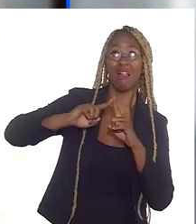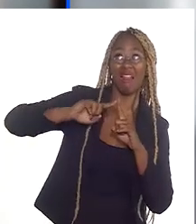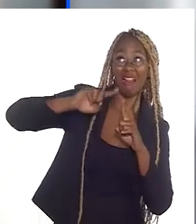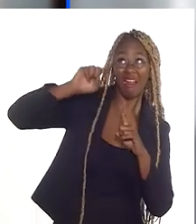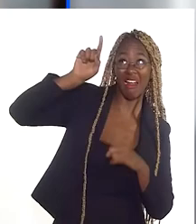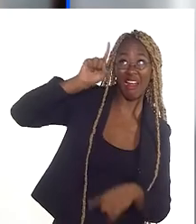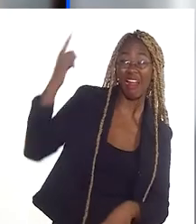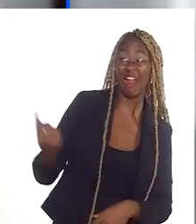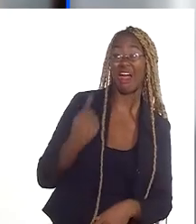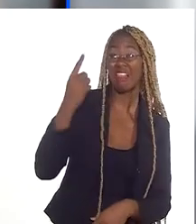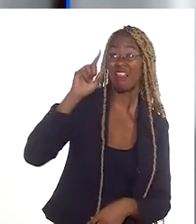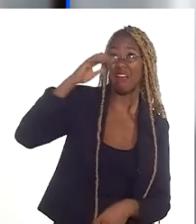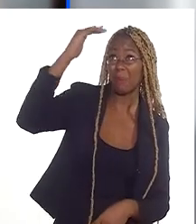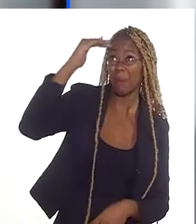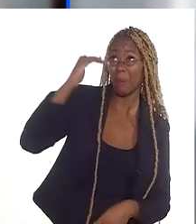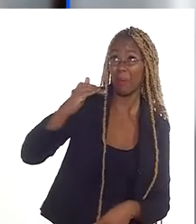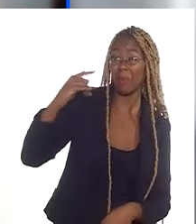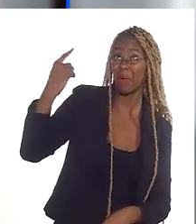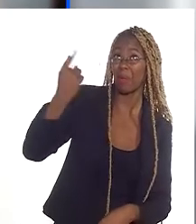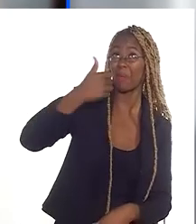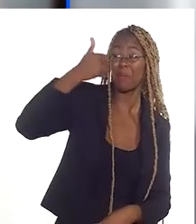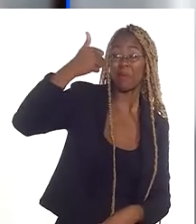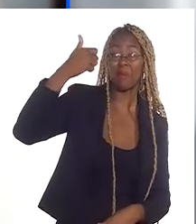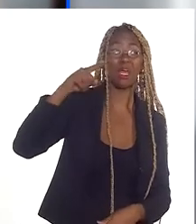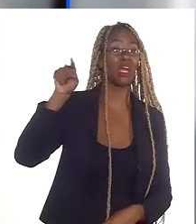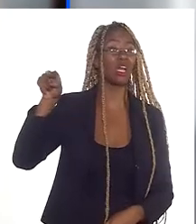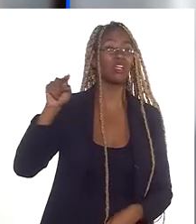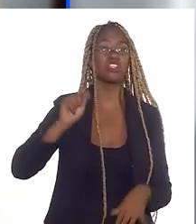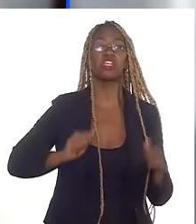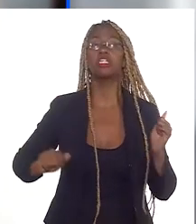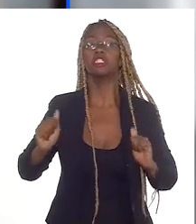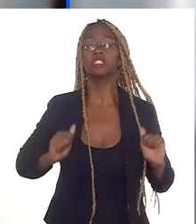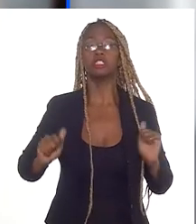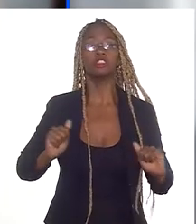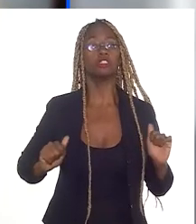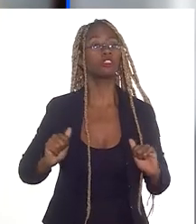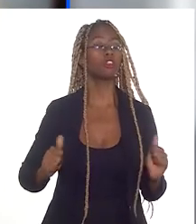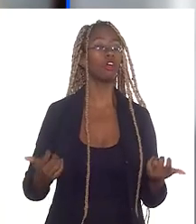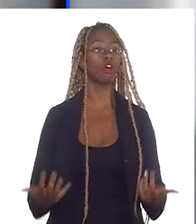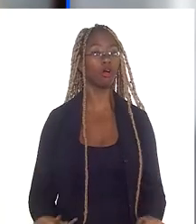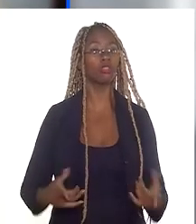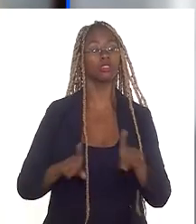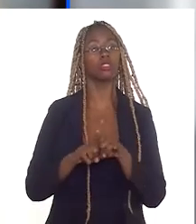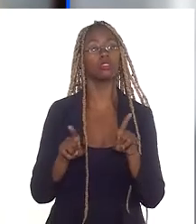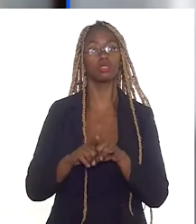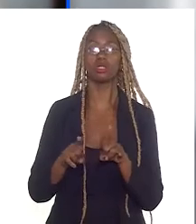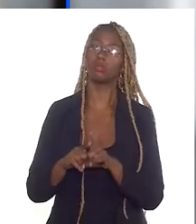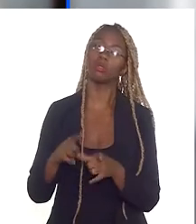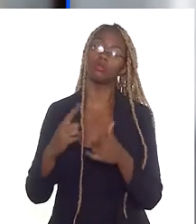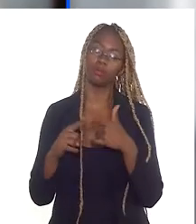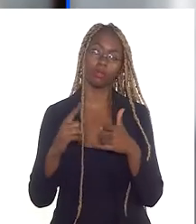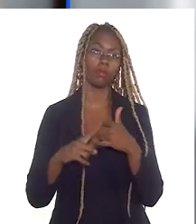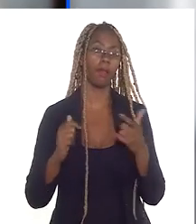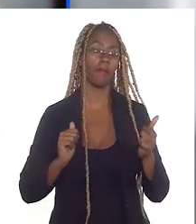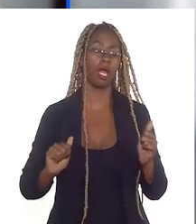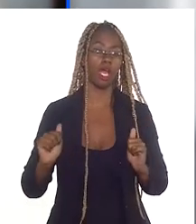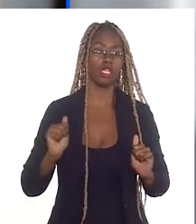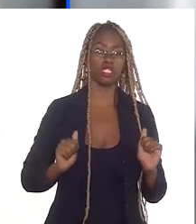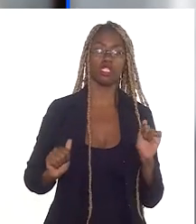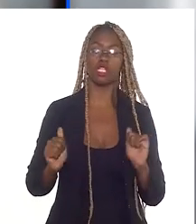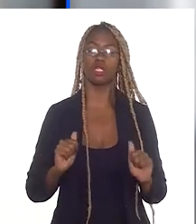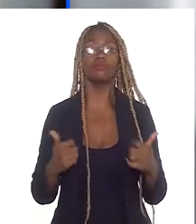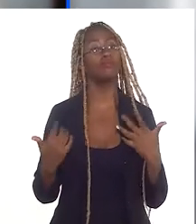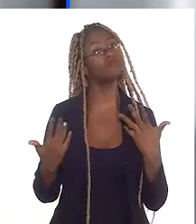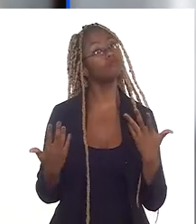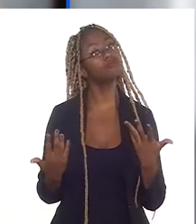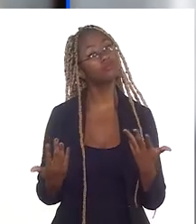nessa posição de um país com maior número de dias chuvosos né e também de transtorno de ansiedade